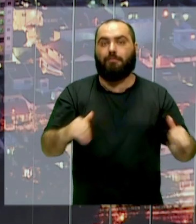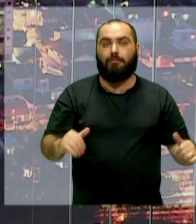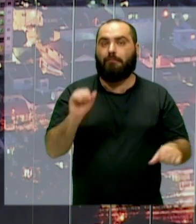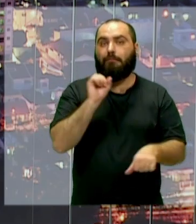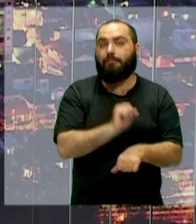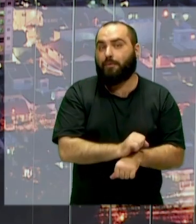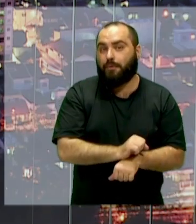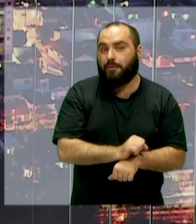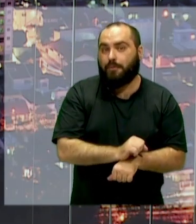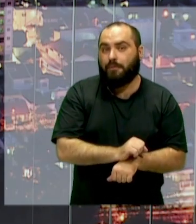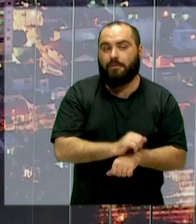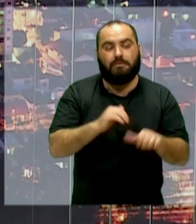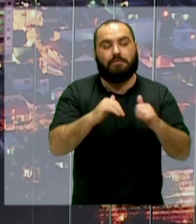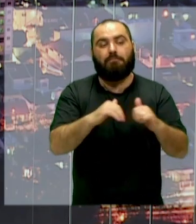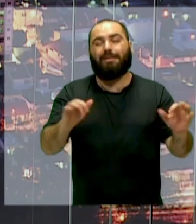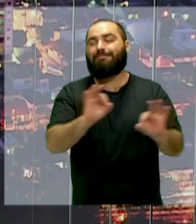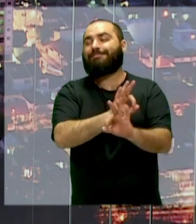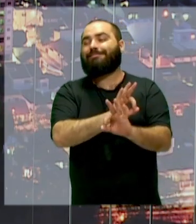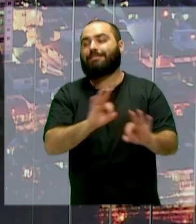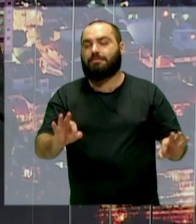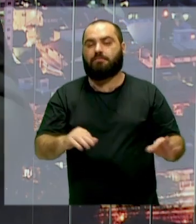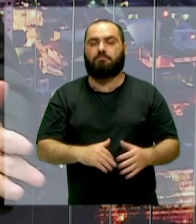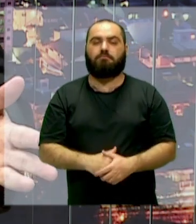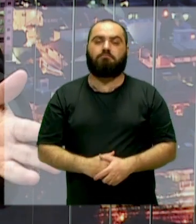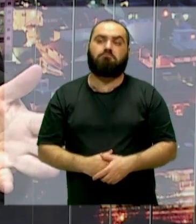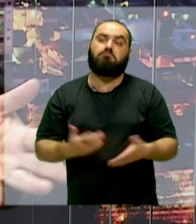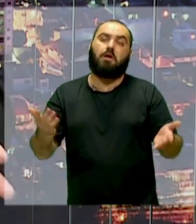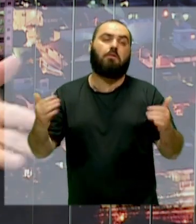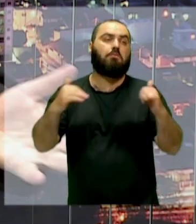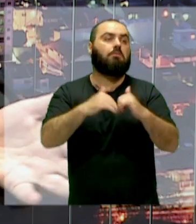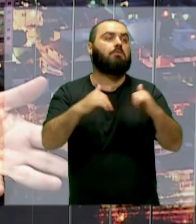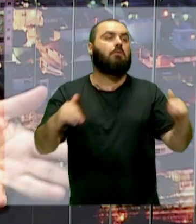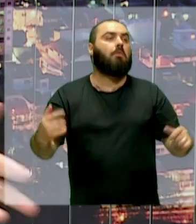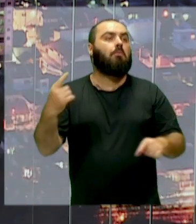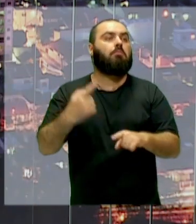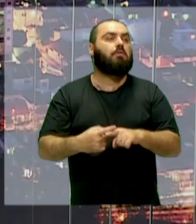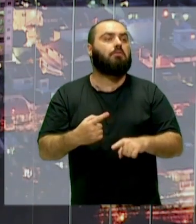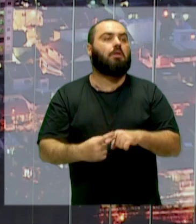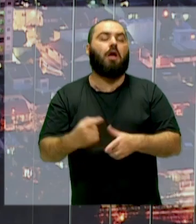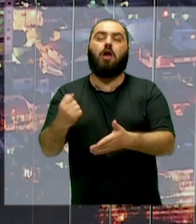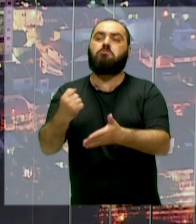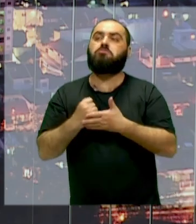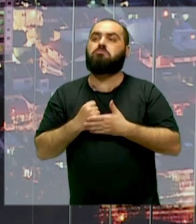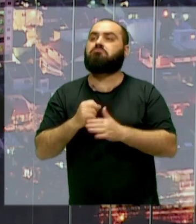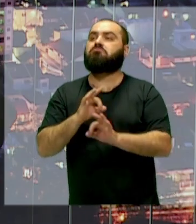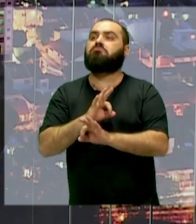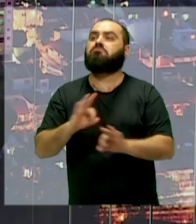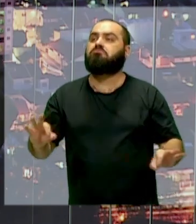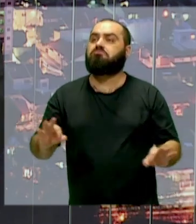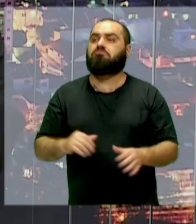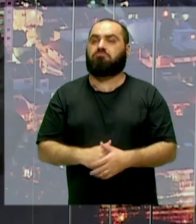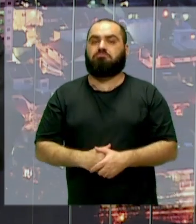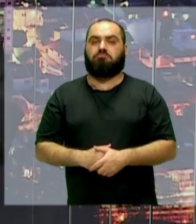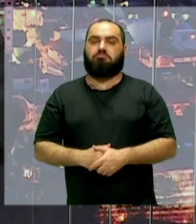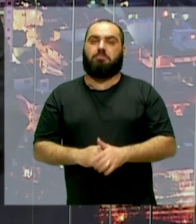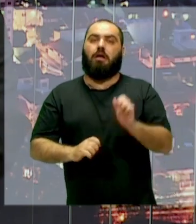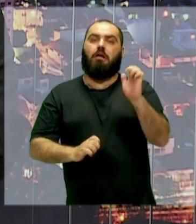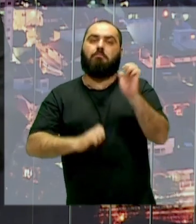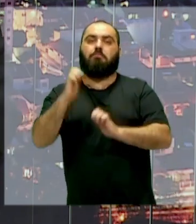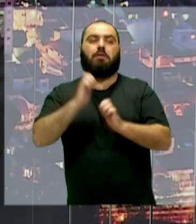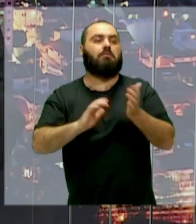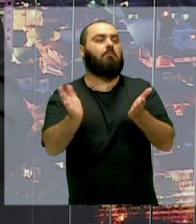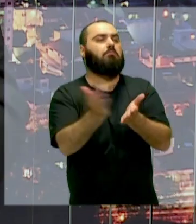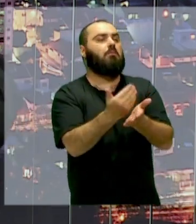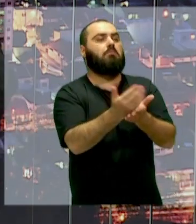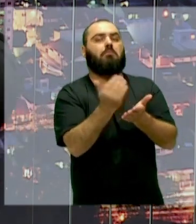elas não separavam mais nada di assim eu vou separar para quê não tem incentivo nenhum para separar E aí eles ambiental Passa lá e pega